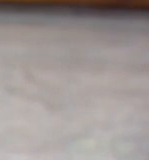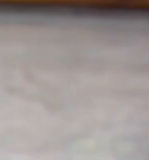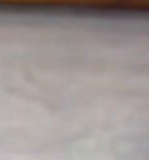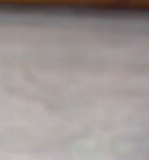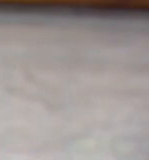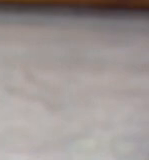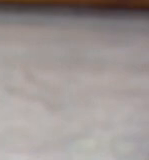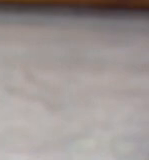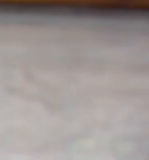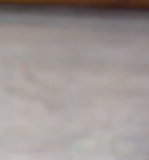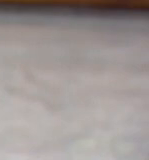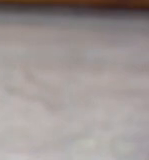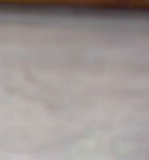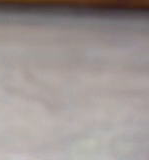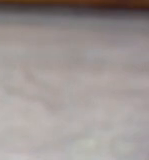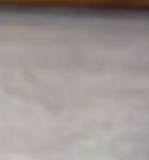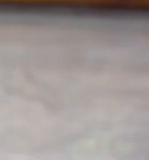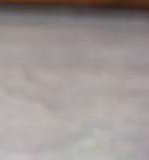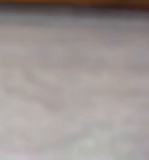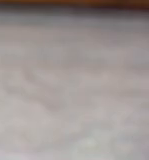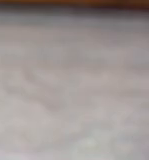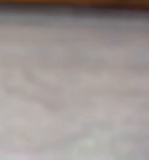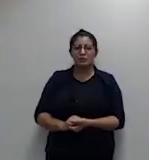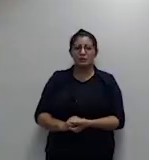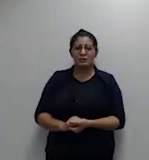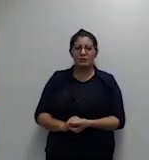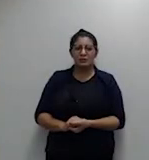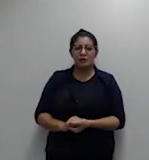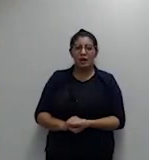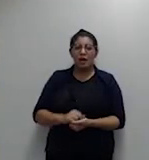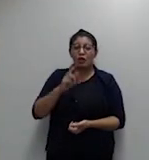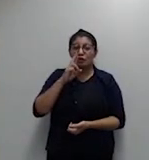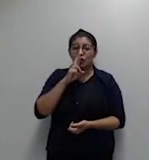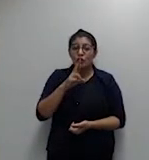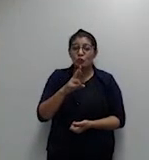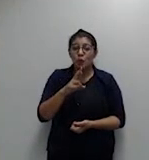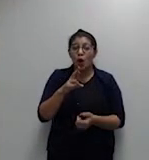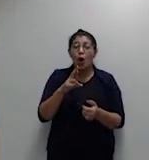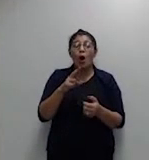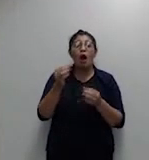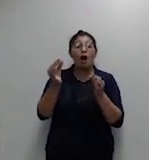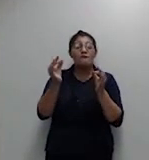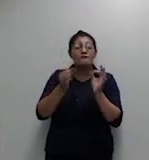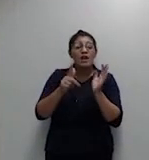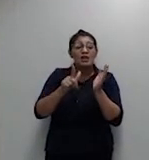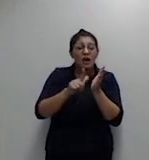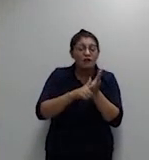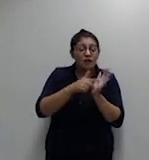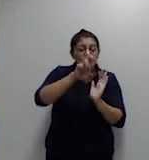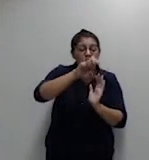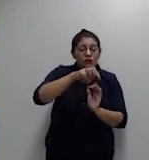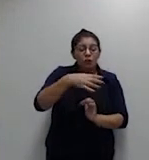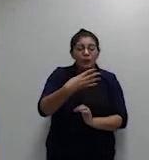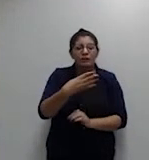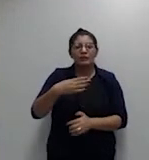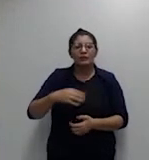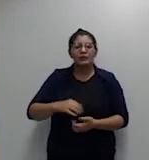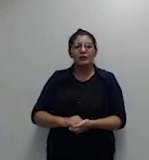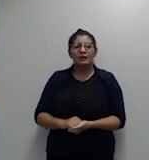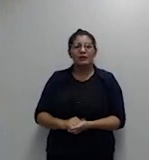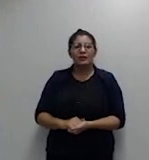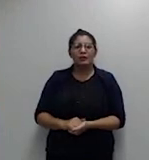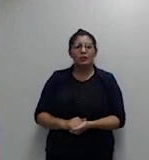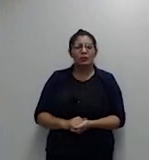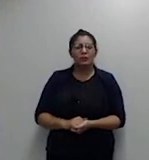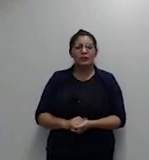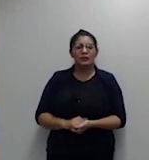demonstraria que o governador acompanhava o processo de aquisição o relator da ação penal Ministro Francisco Falcão destacou entre